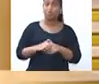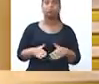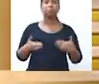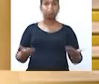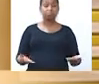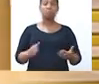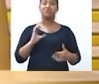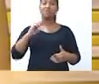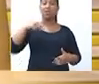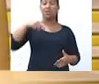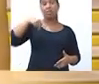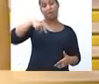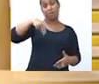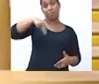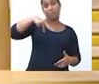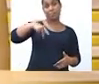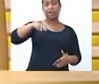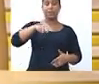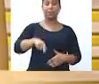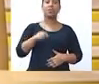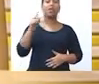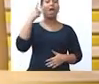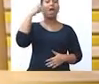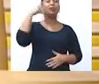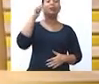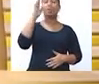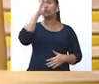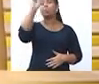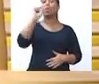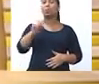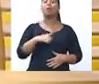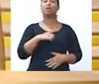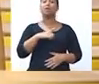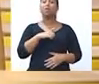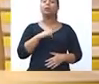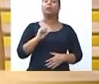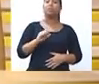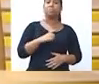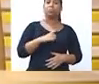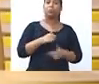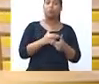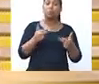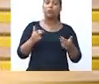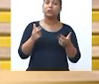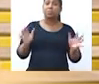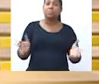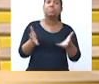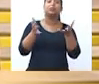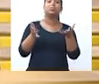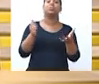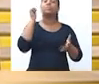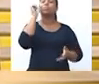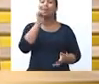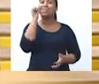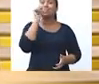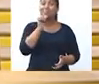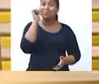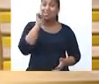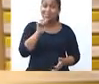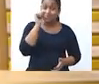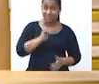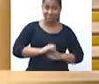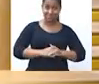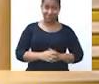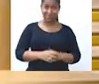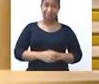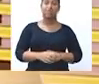no CNPq, qual era a ideia principal? Ele queria projetos de incentivo para as meninas, para